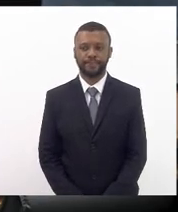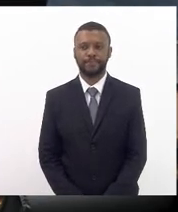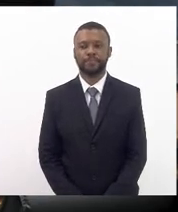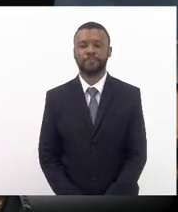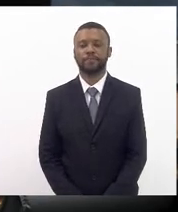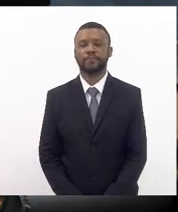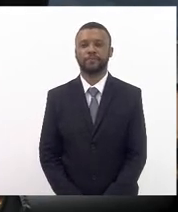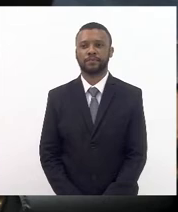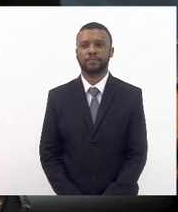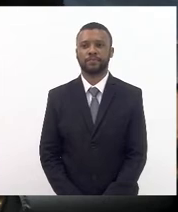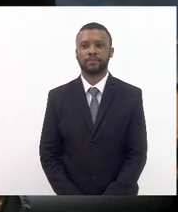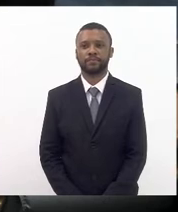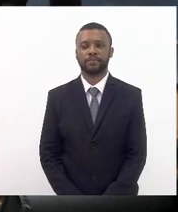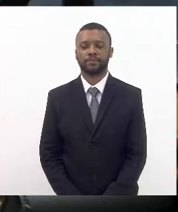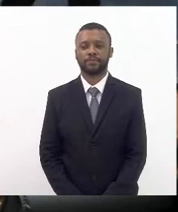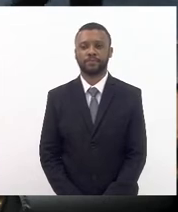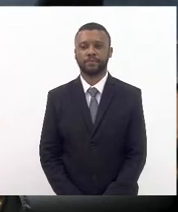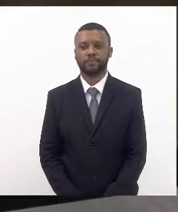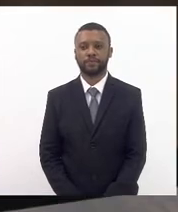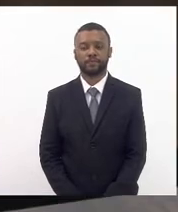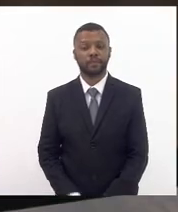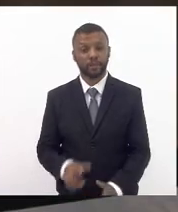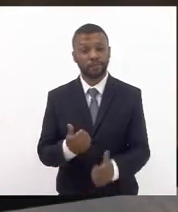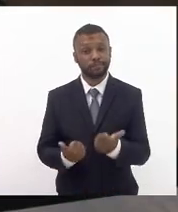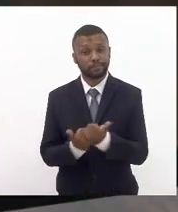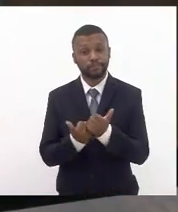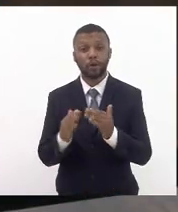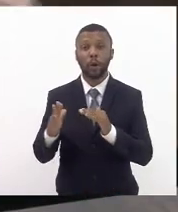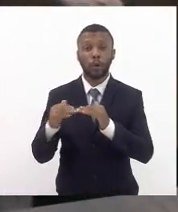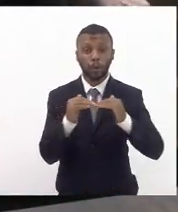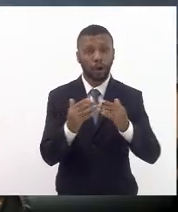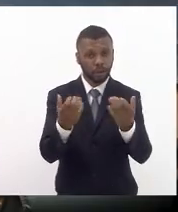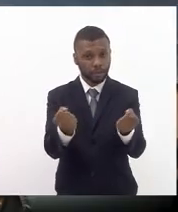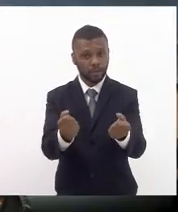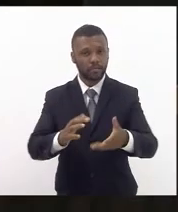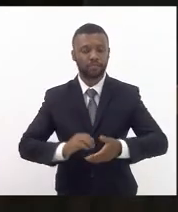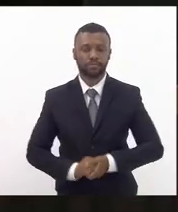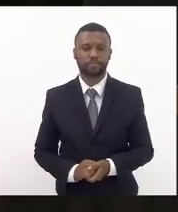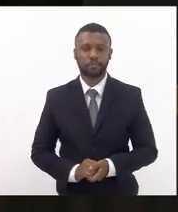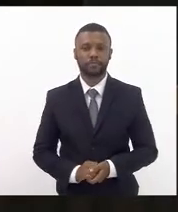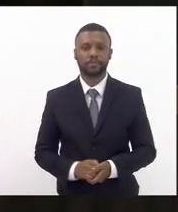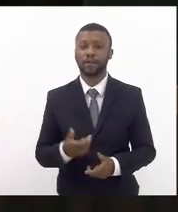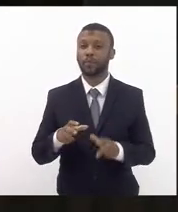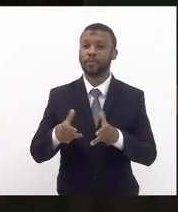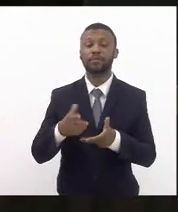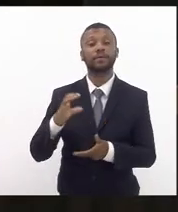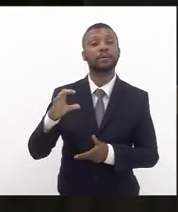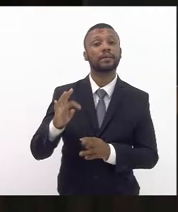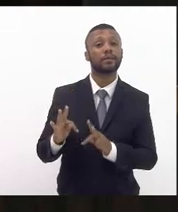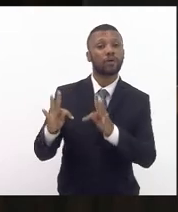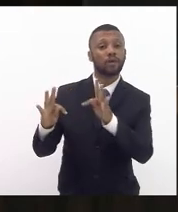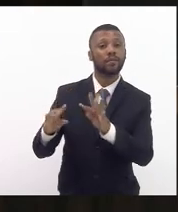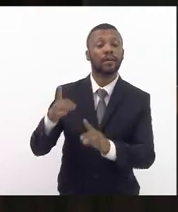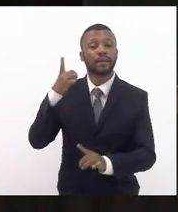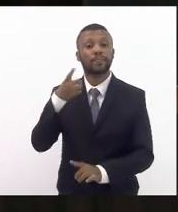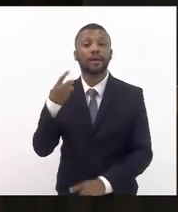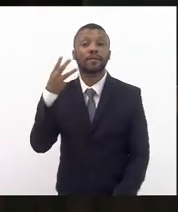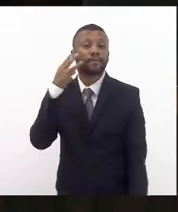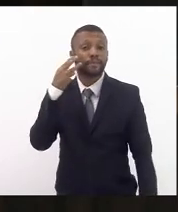Ciência e Tecnologia. Parecer é favorável. Pela Comissão de Ciência e Tecnologia, deputado